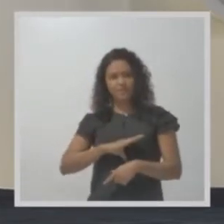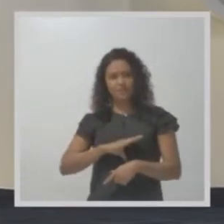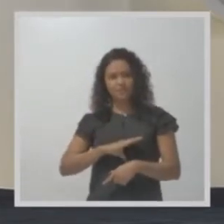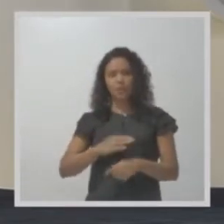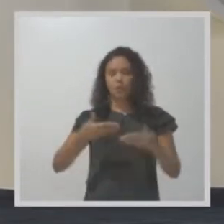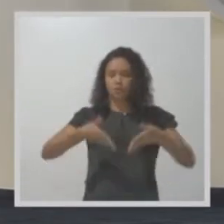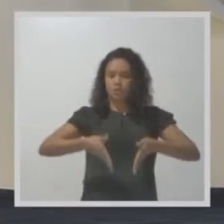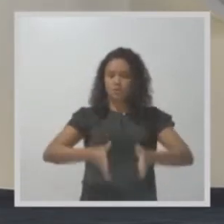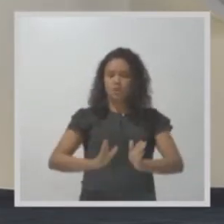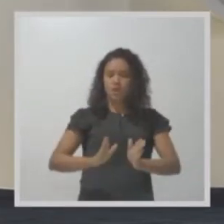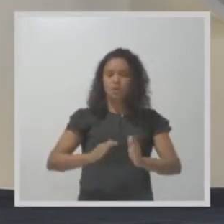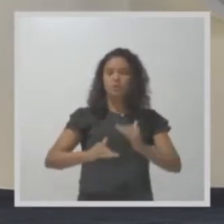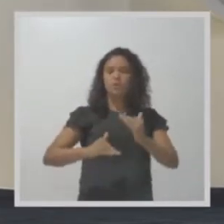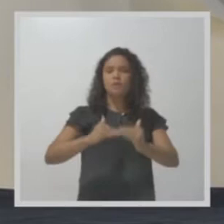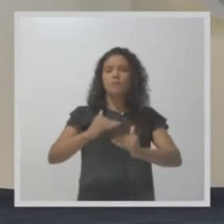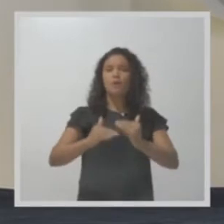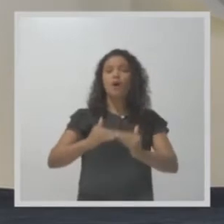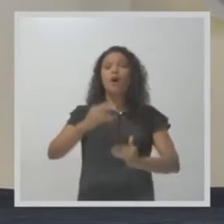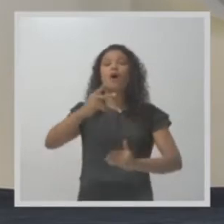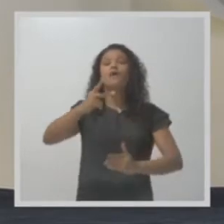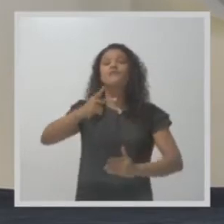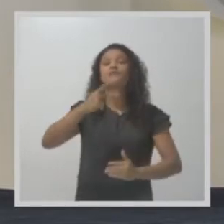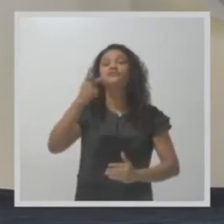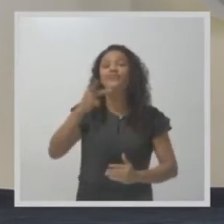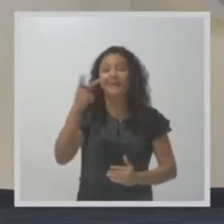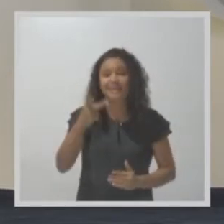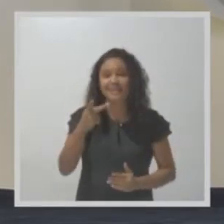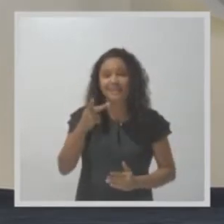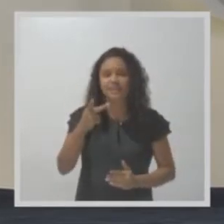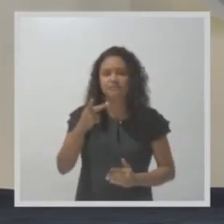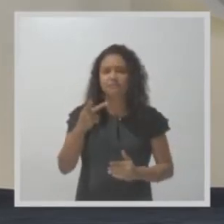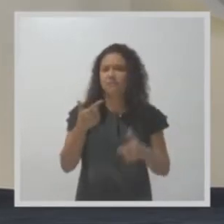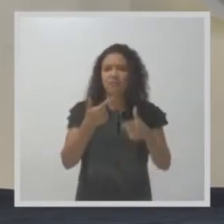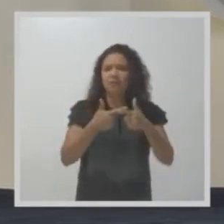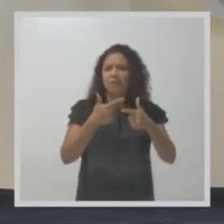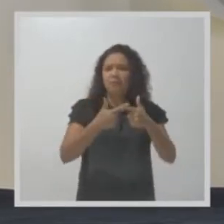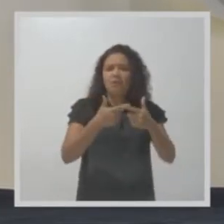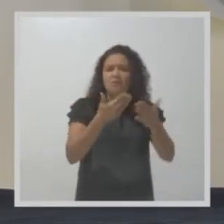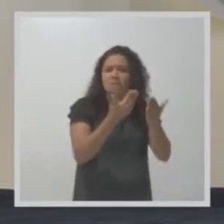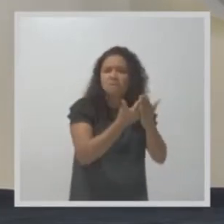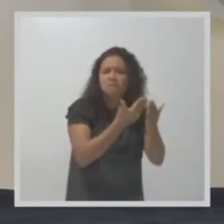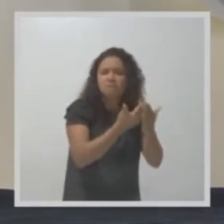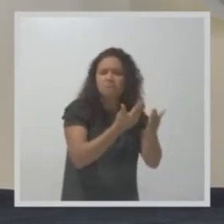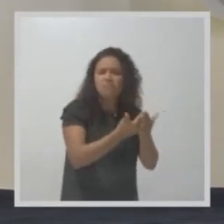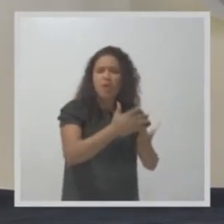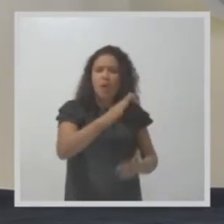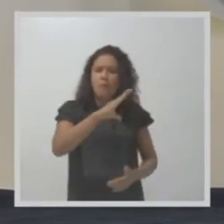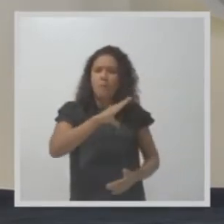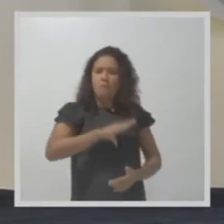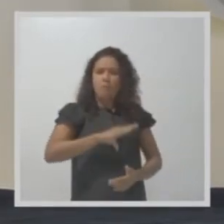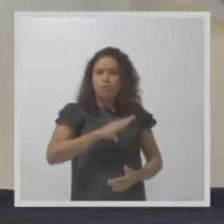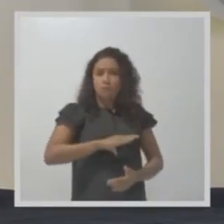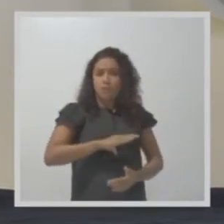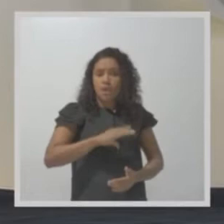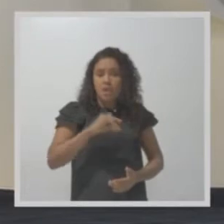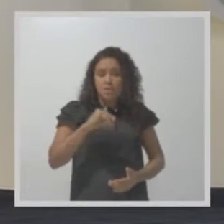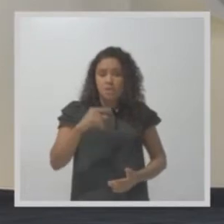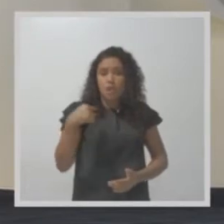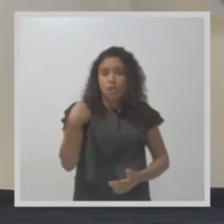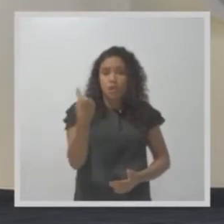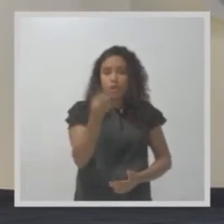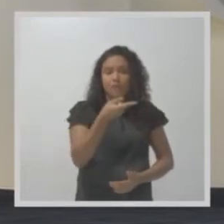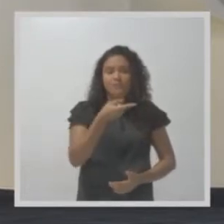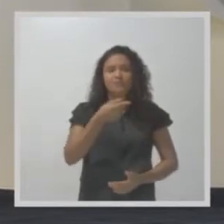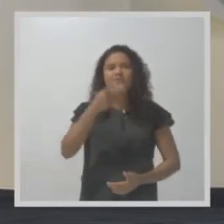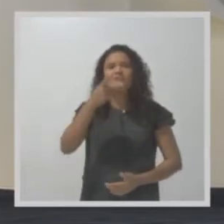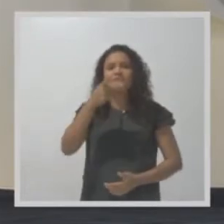linguagem, é aprender a falar. E por que nós temos que estudar a língua portuguesa se nós somos falantes natos